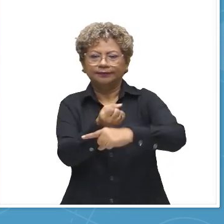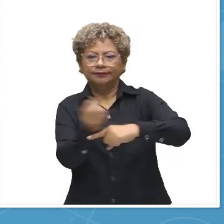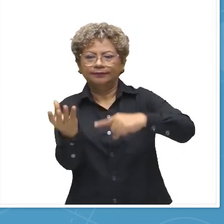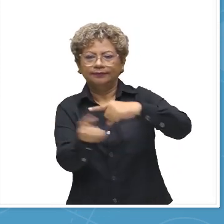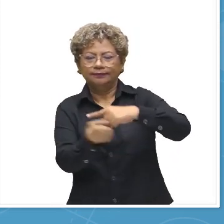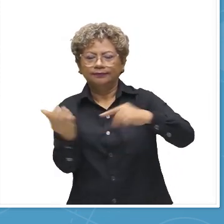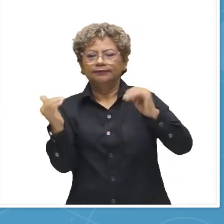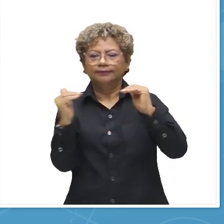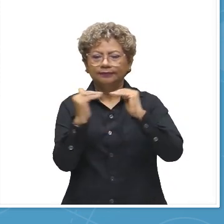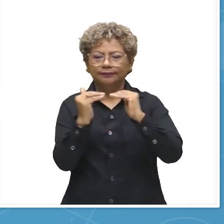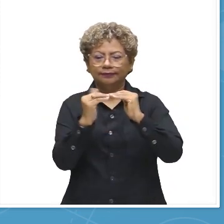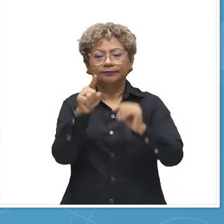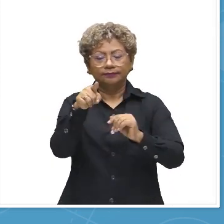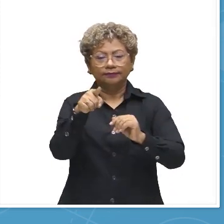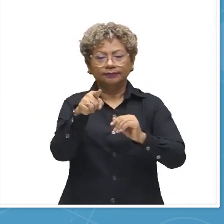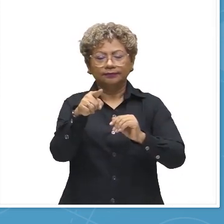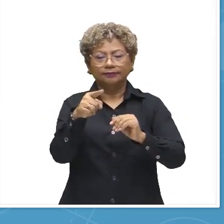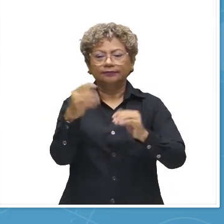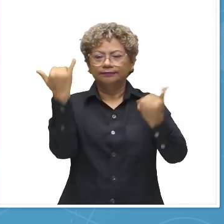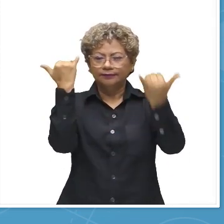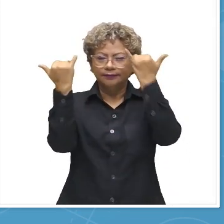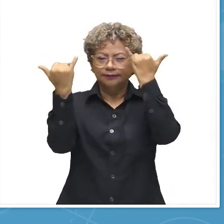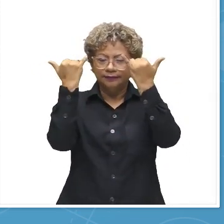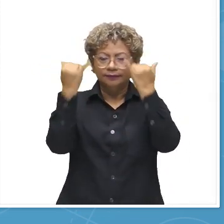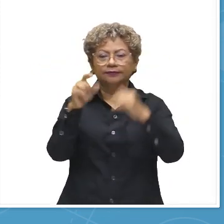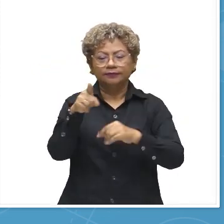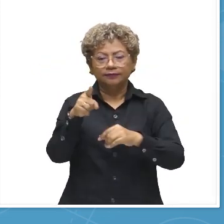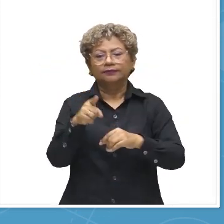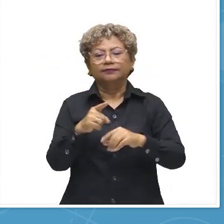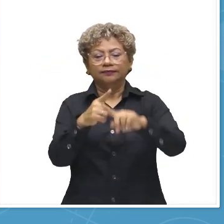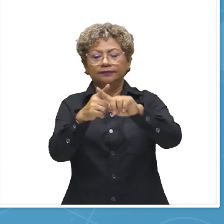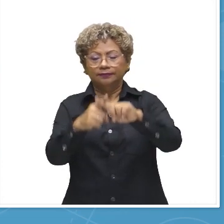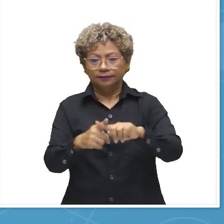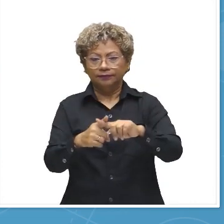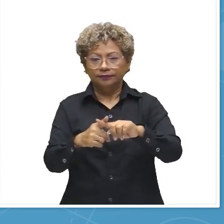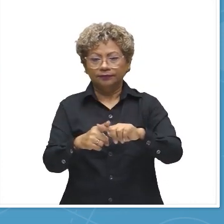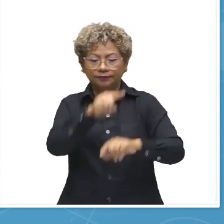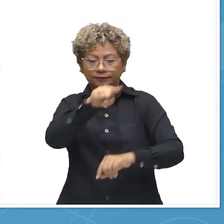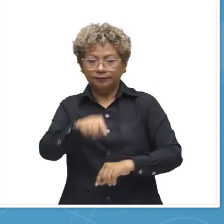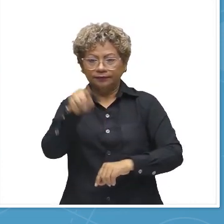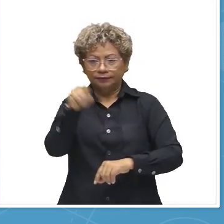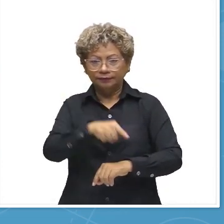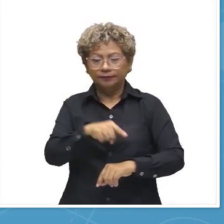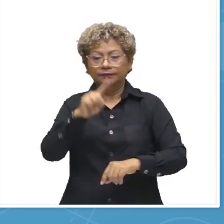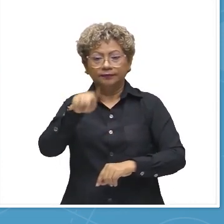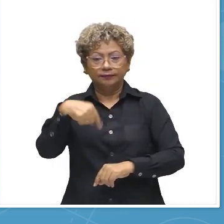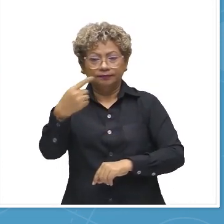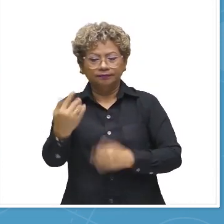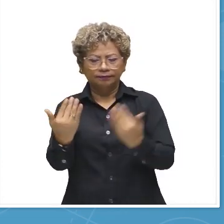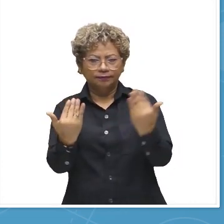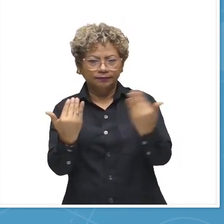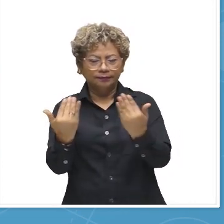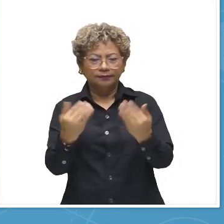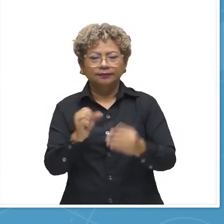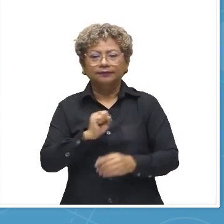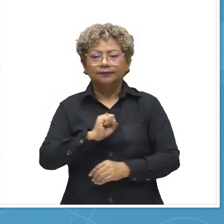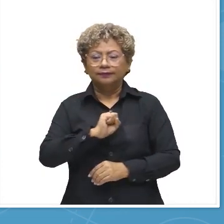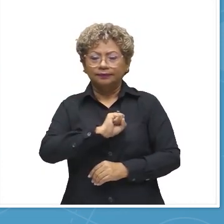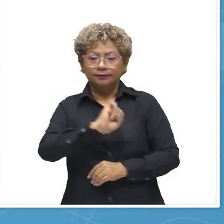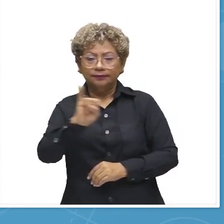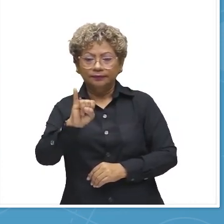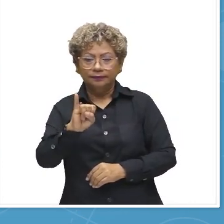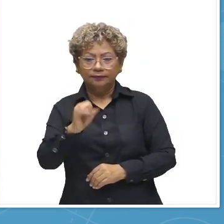guarda essa informação. Tá? Multiplica os números que estão na diagonal e compara. Tá? Se os números forem iguais,